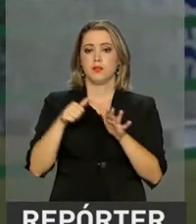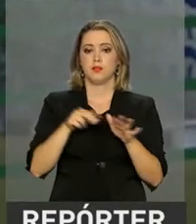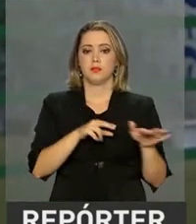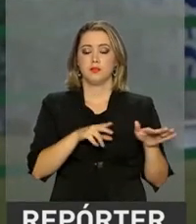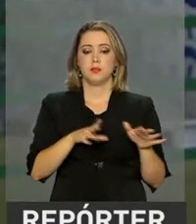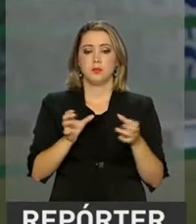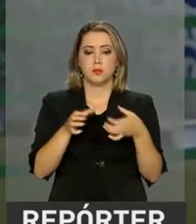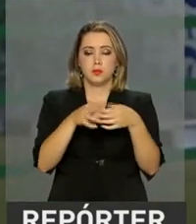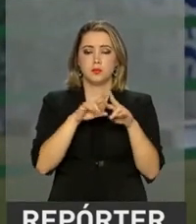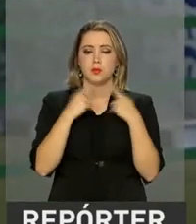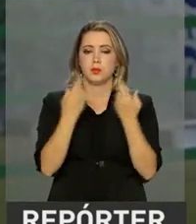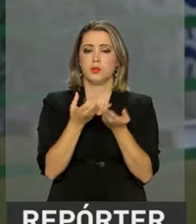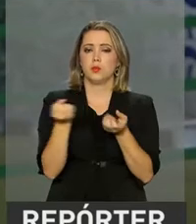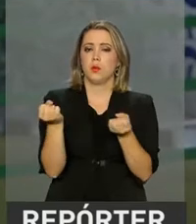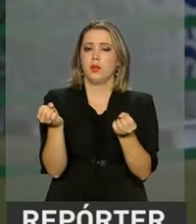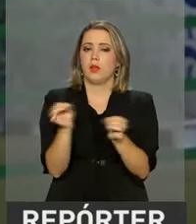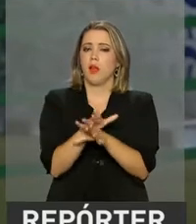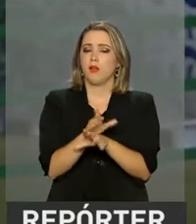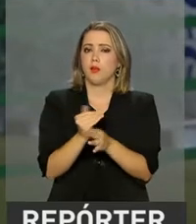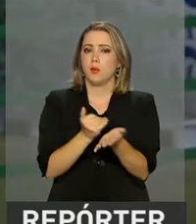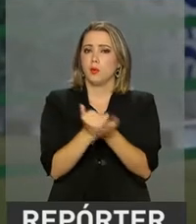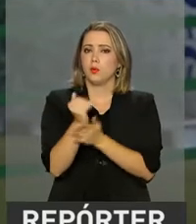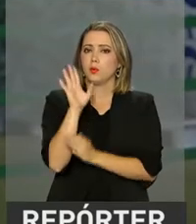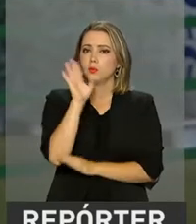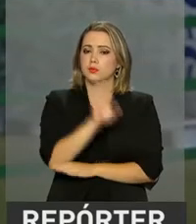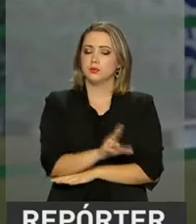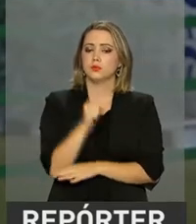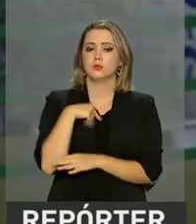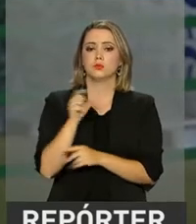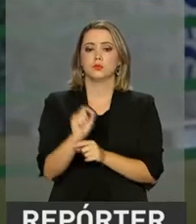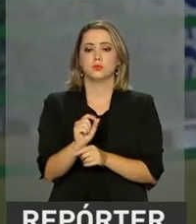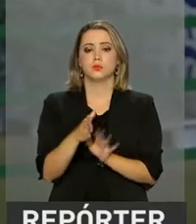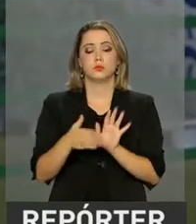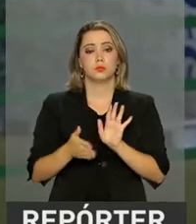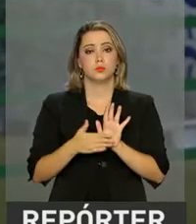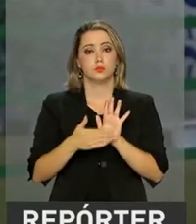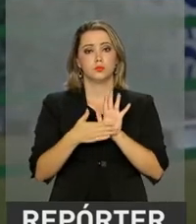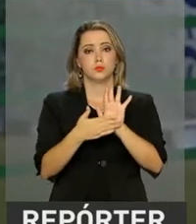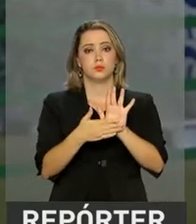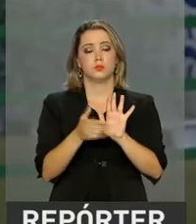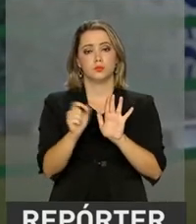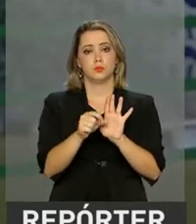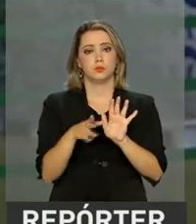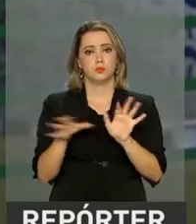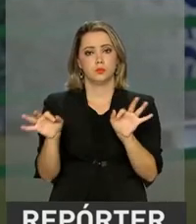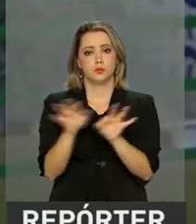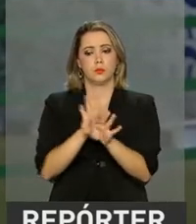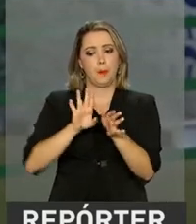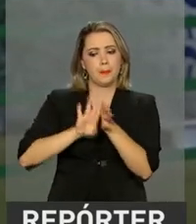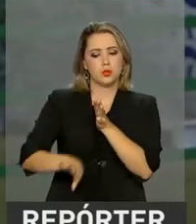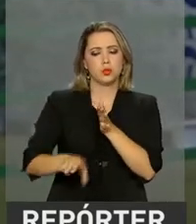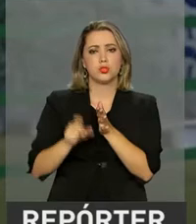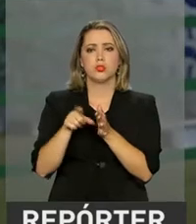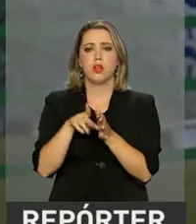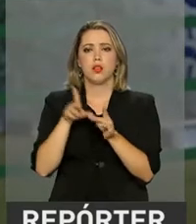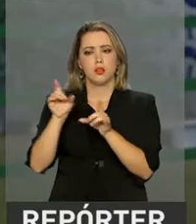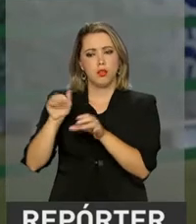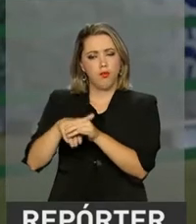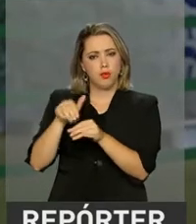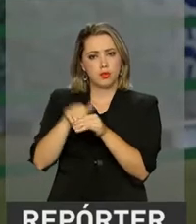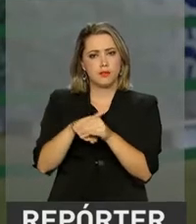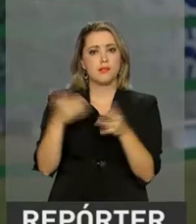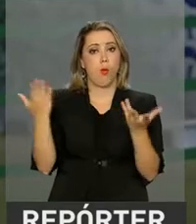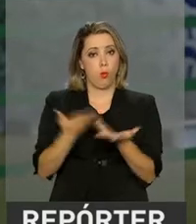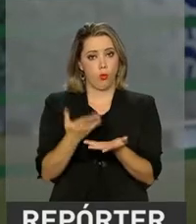que se encerrou no começo da tarde, foi apresentado o requerimento pela oposição para a retirada do projeto de pauta